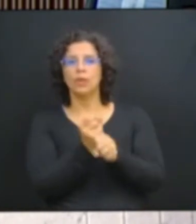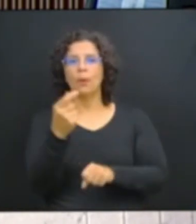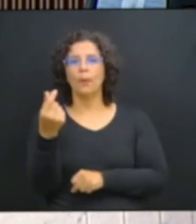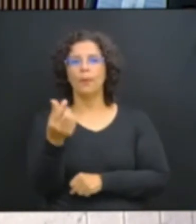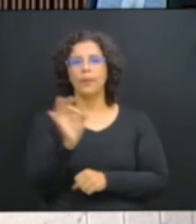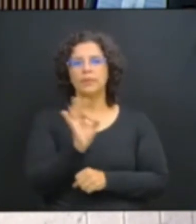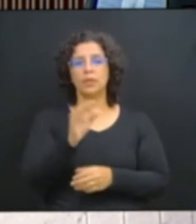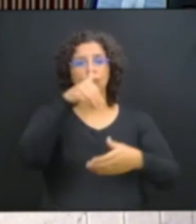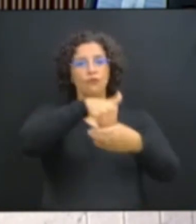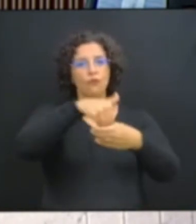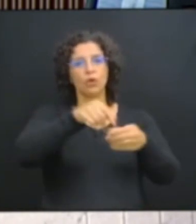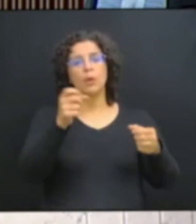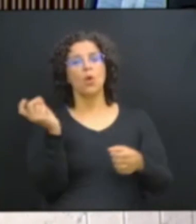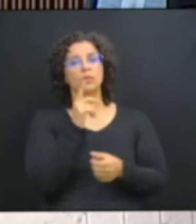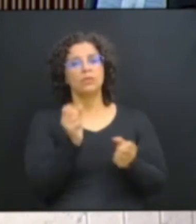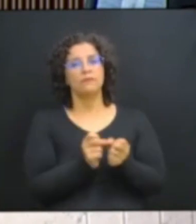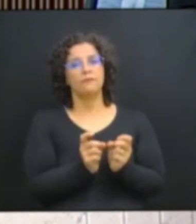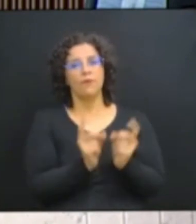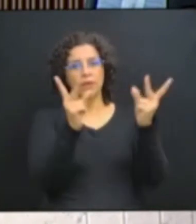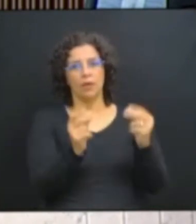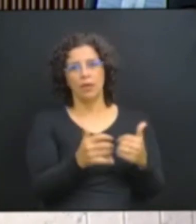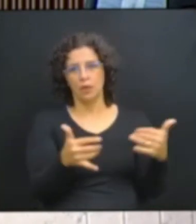voto. Ou seja,